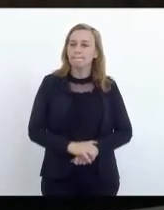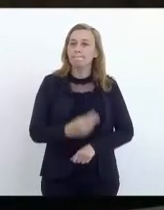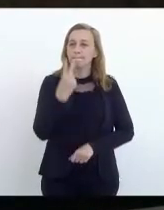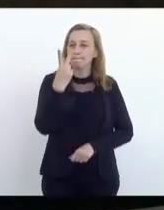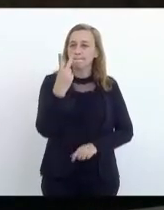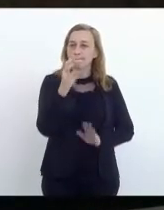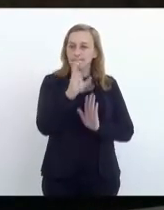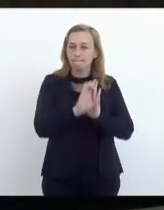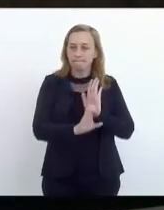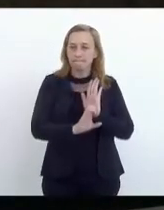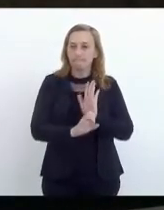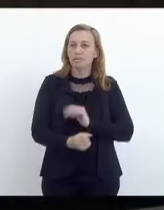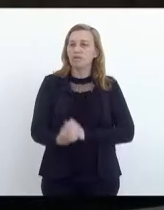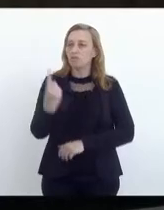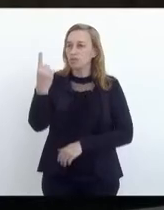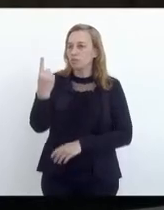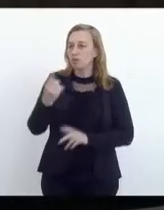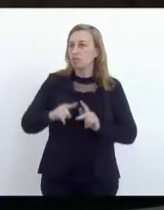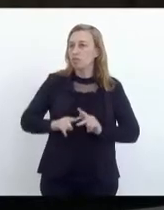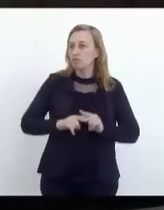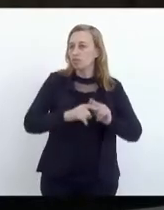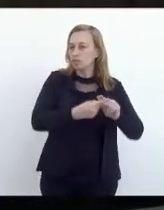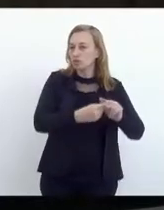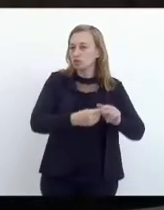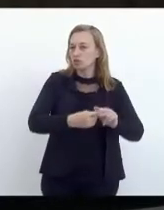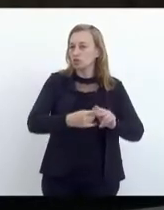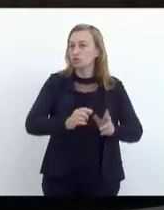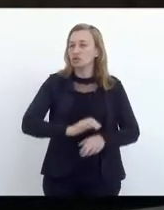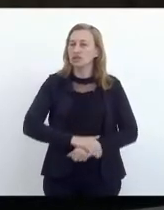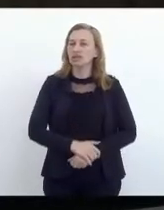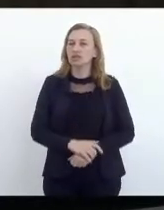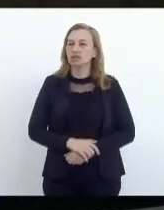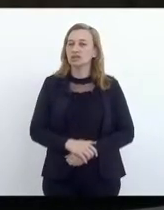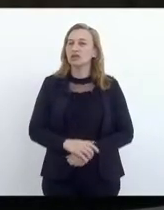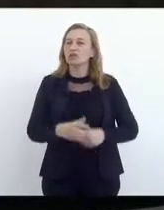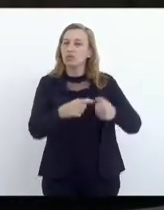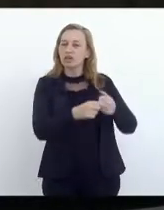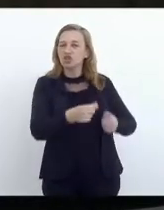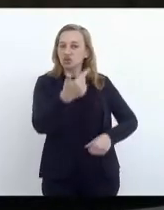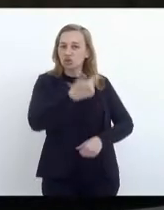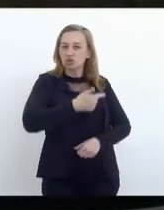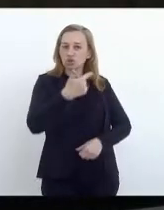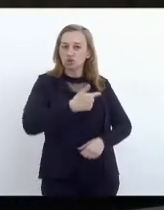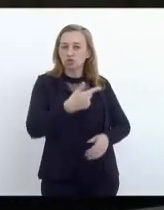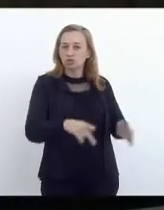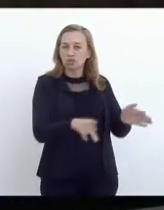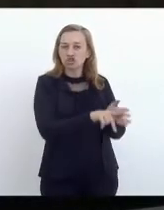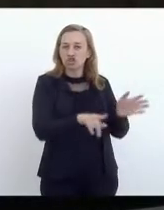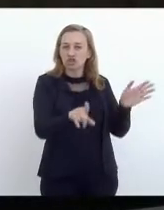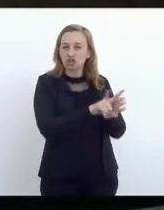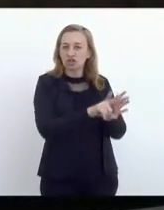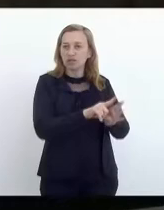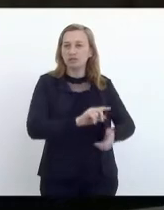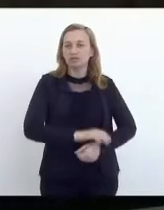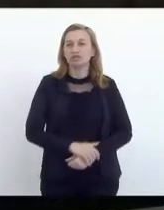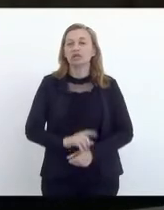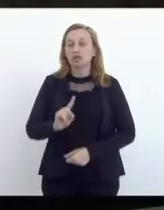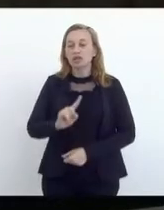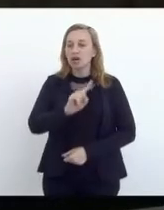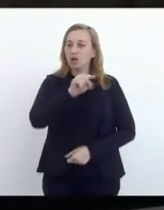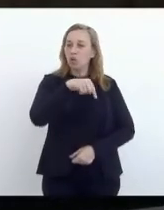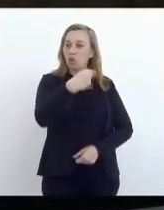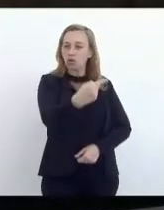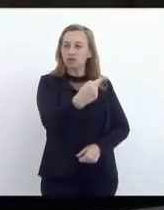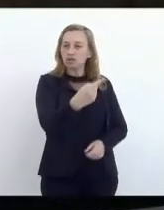duas emendas, uma modificativa ao artigo 2º do projeto de lei e a